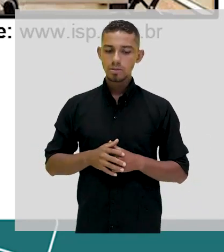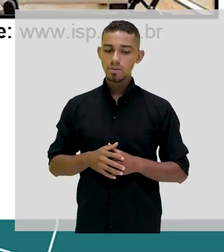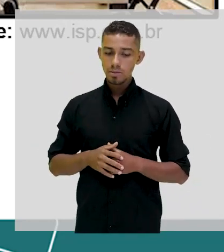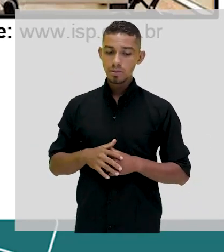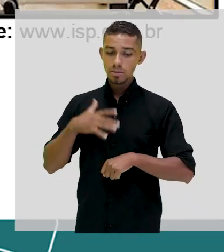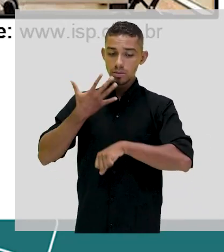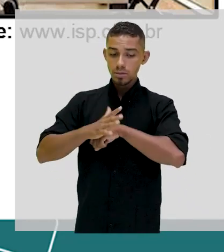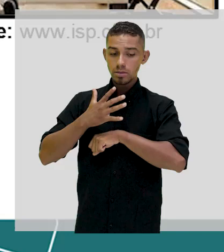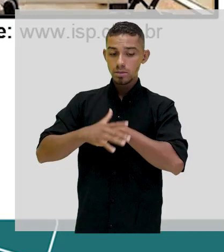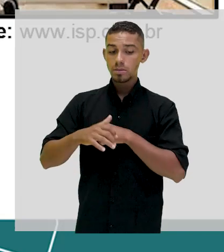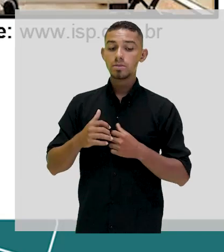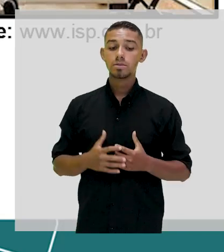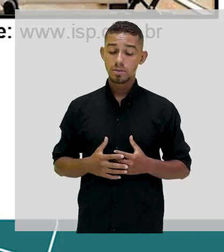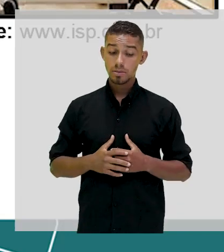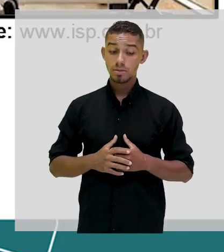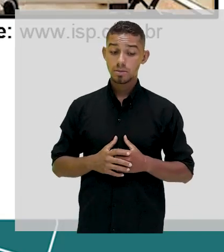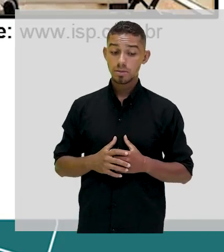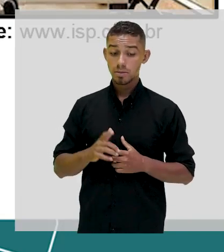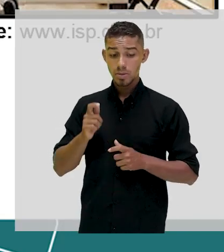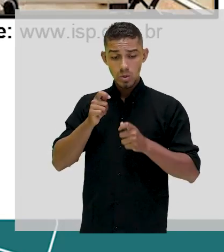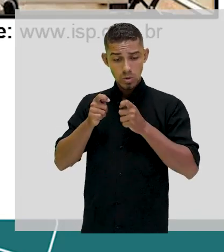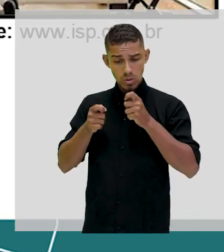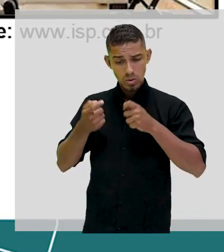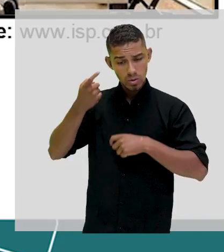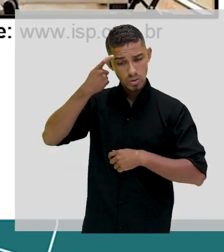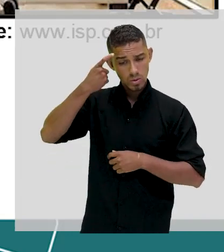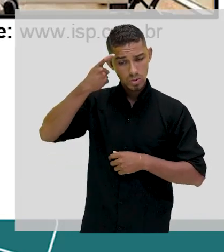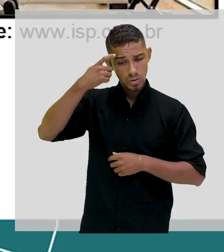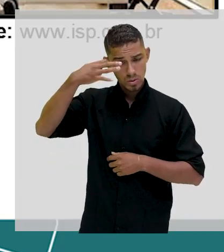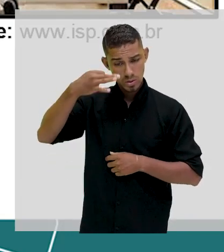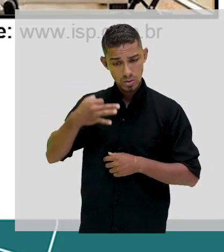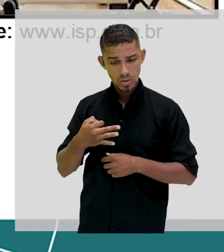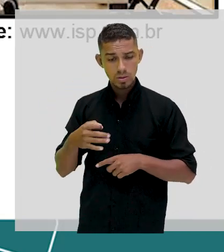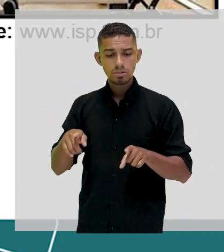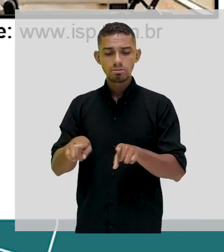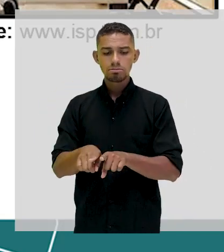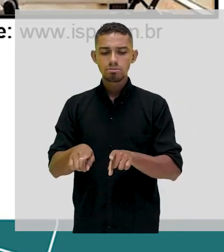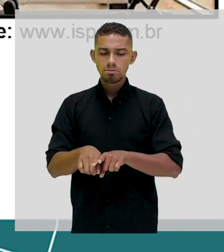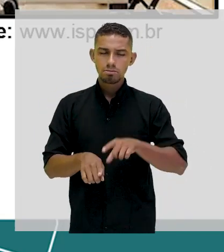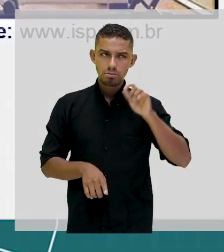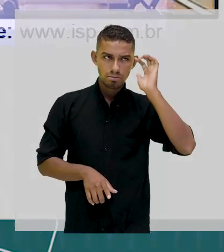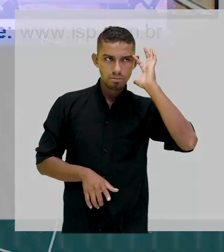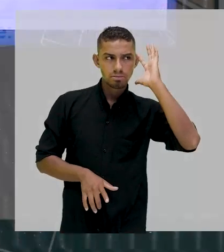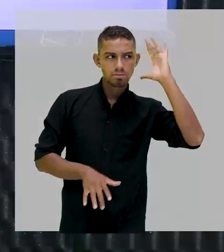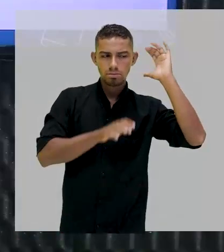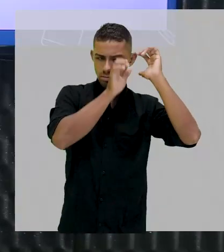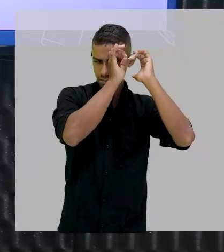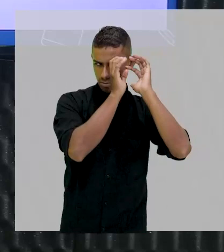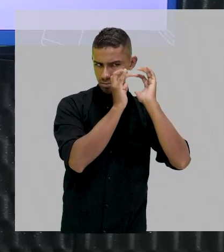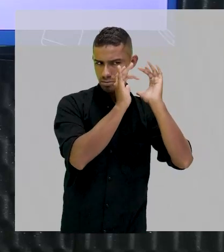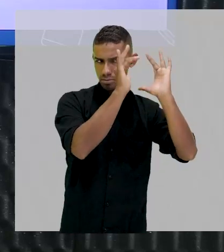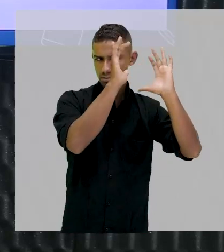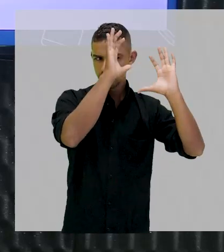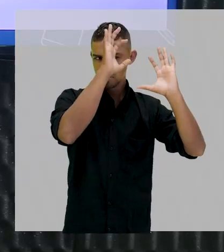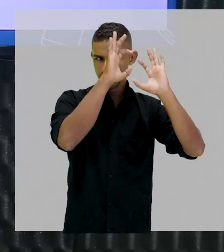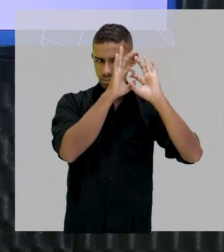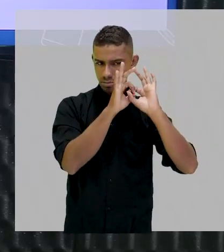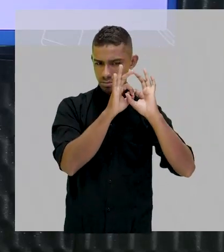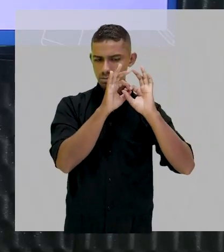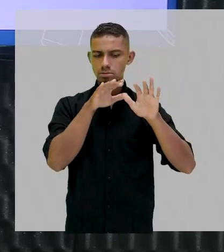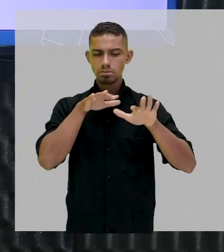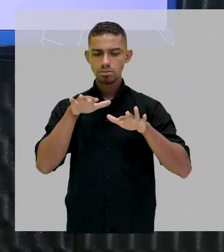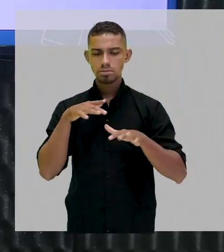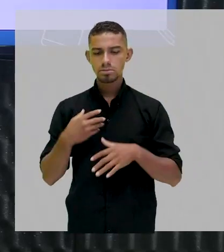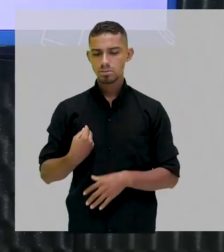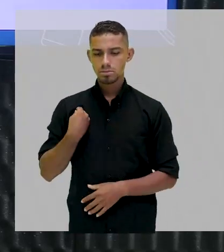dos exercícios. O controle dos pensamentos também é necessário para que se mantenha atento aos movimentos